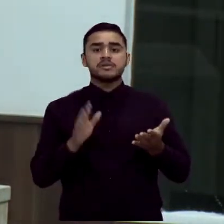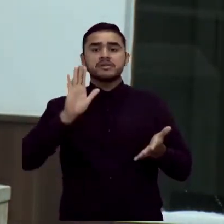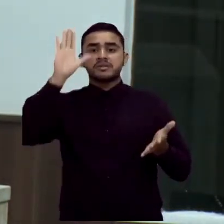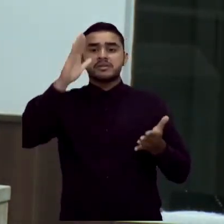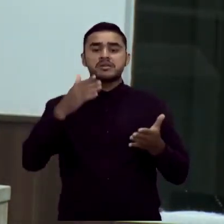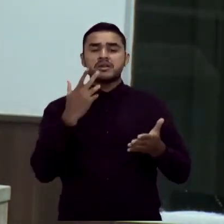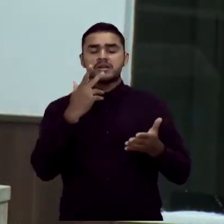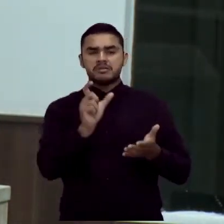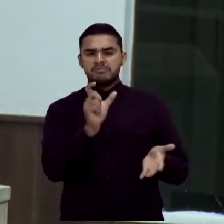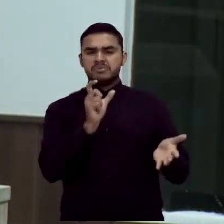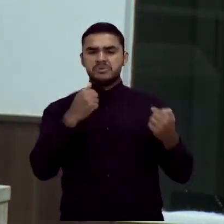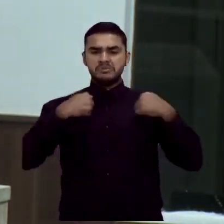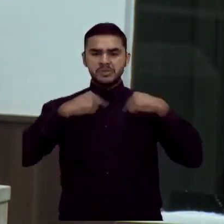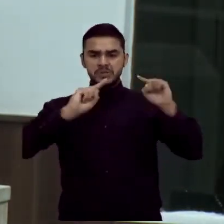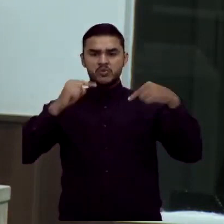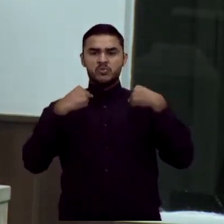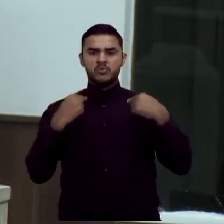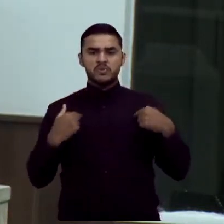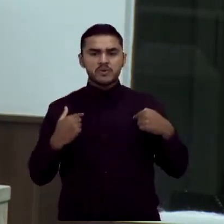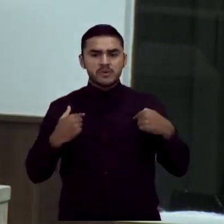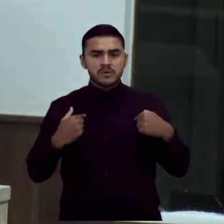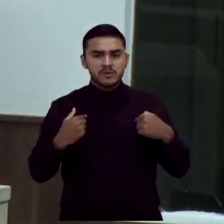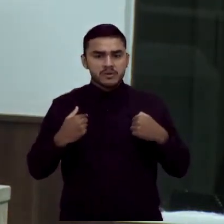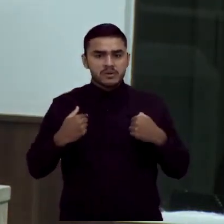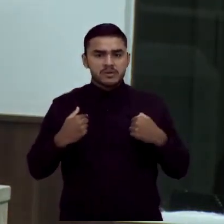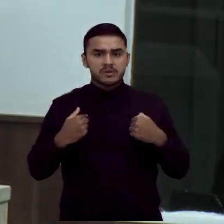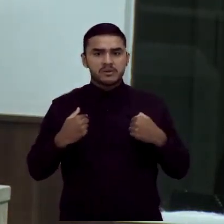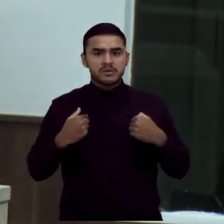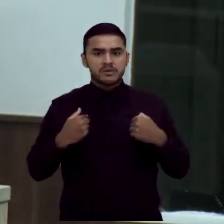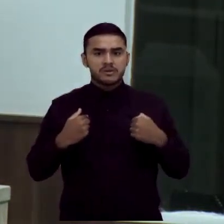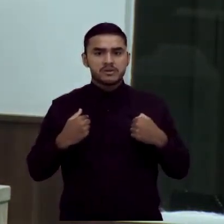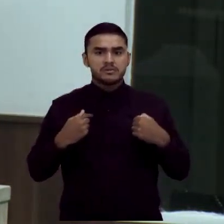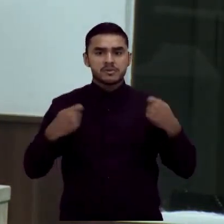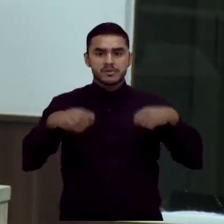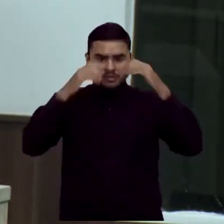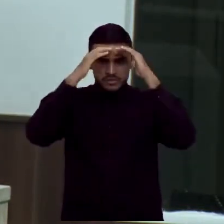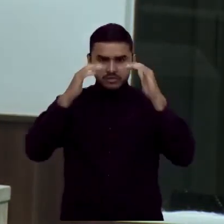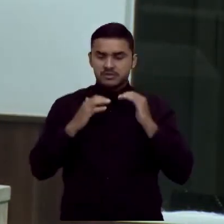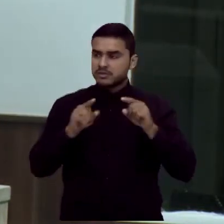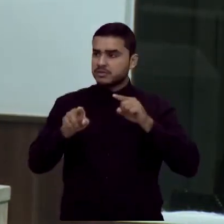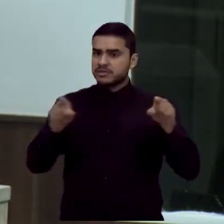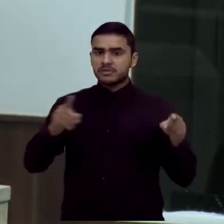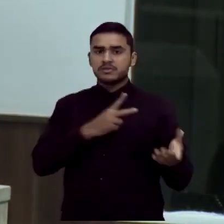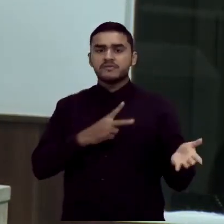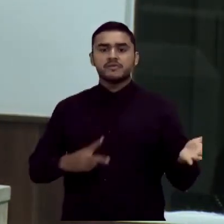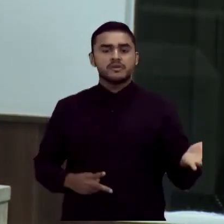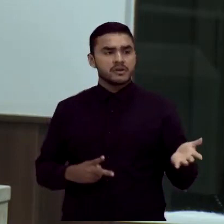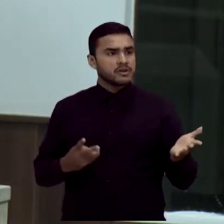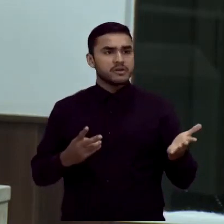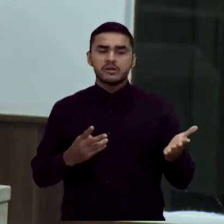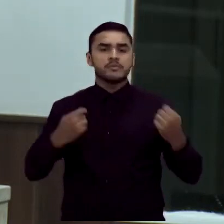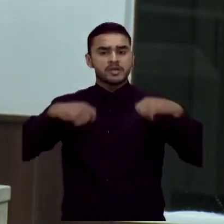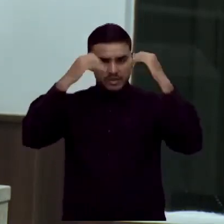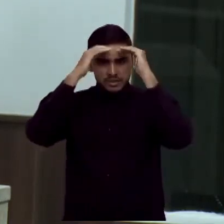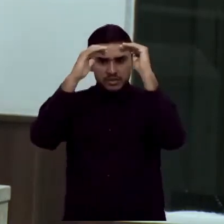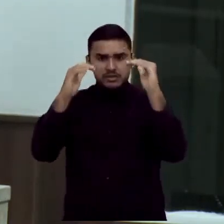chamar a atenção. Desde quando que eu sou obrigado a passar por isso? Eu ou qualquer parlamentar dessa casa?